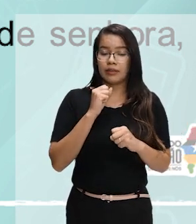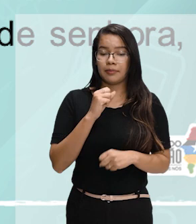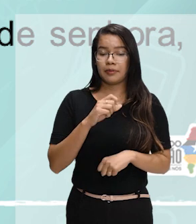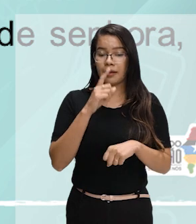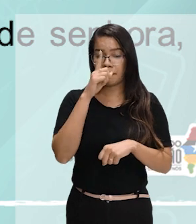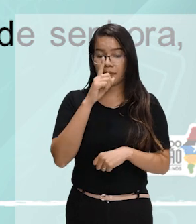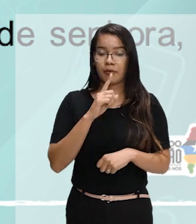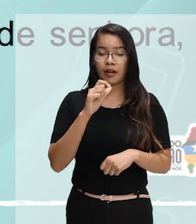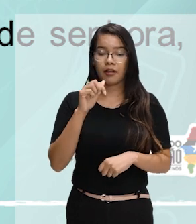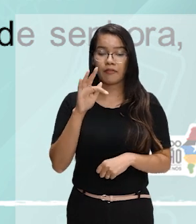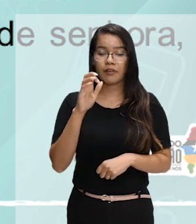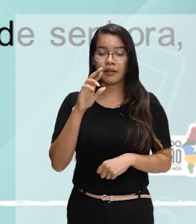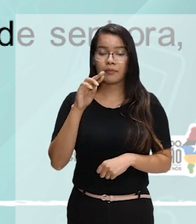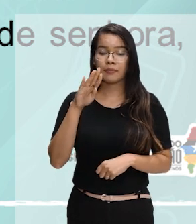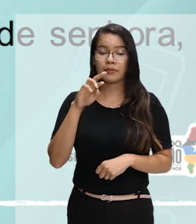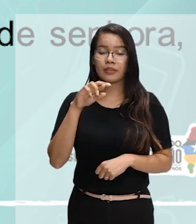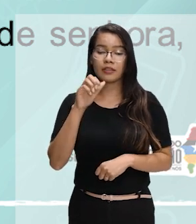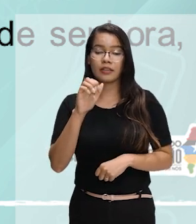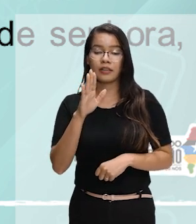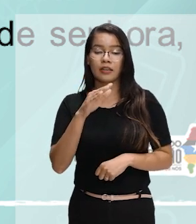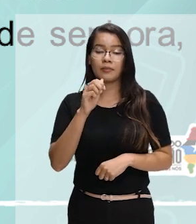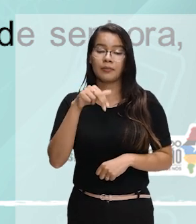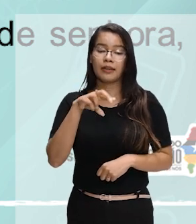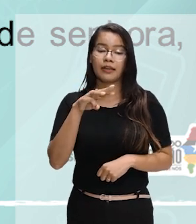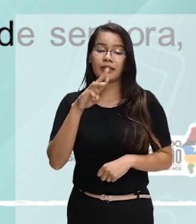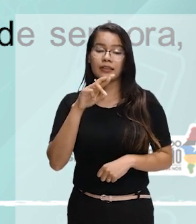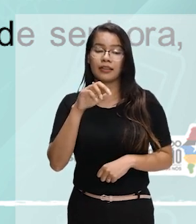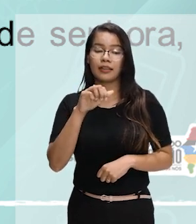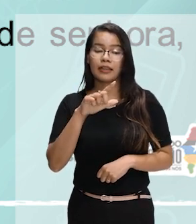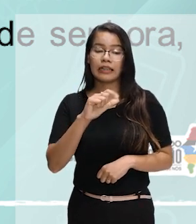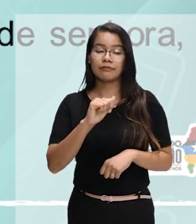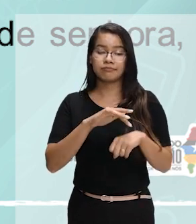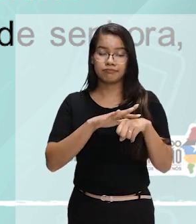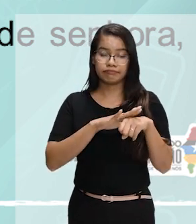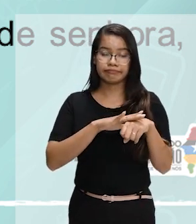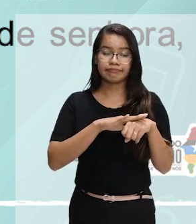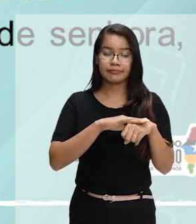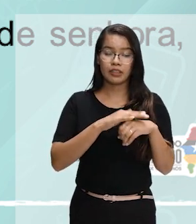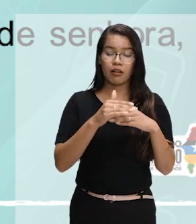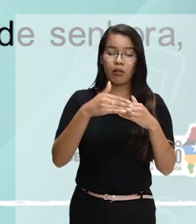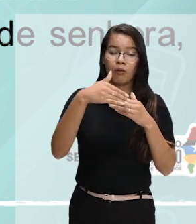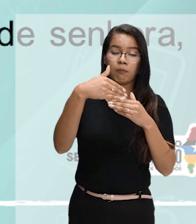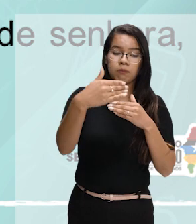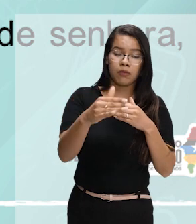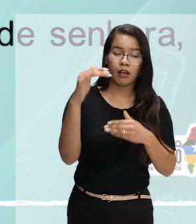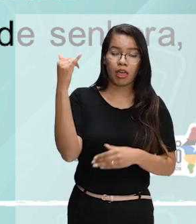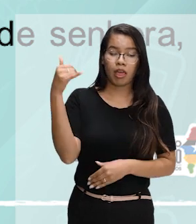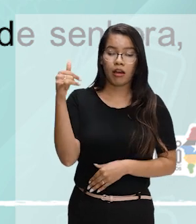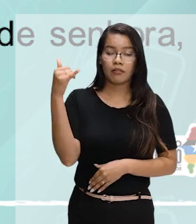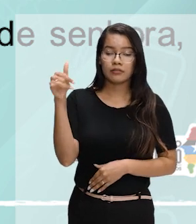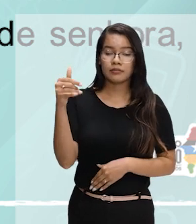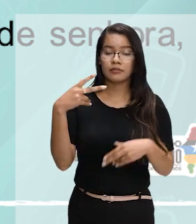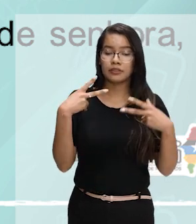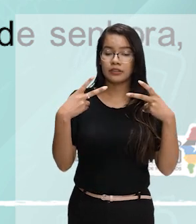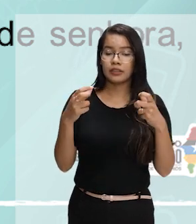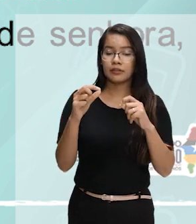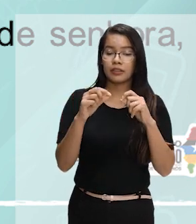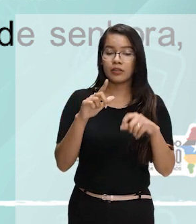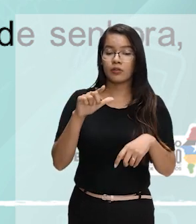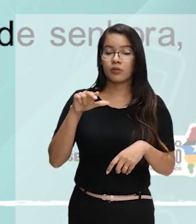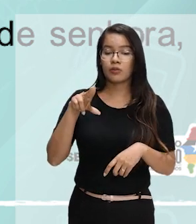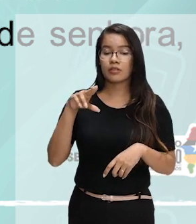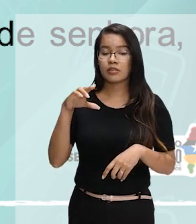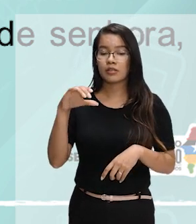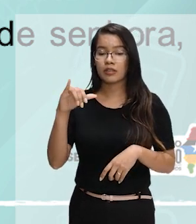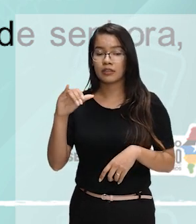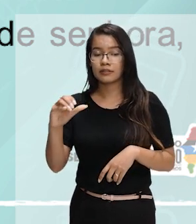Lúcia envergonha-se de seus próprios atos perante uma sociedade composta de valores morais e encontra em Paulo